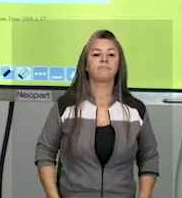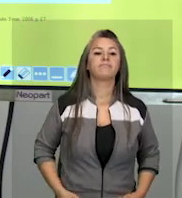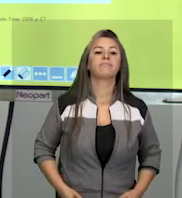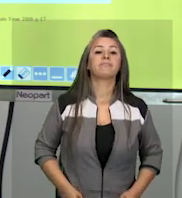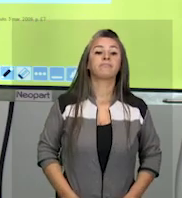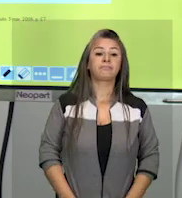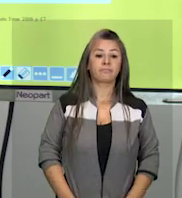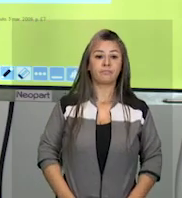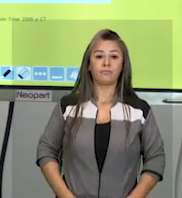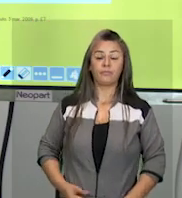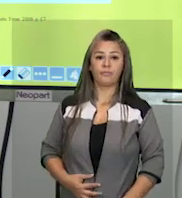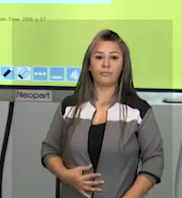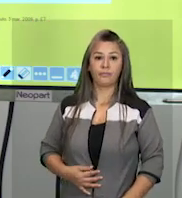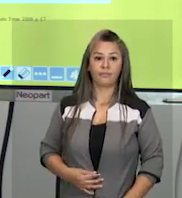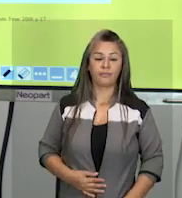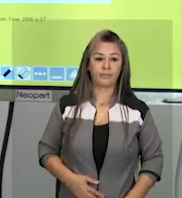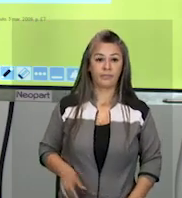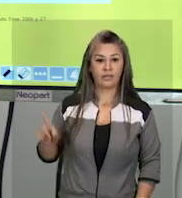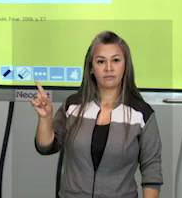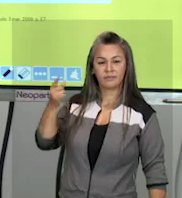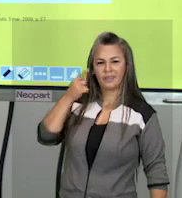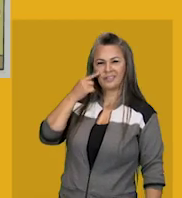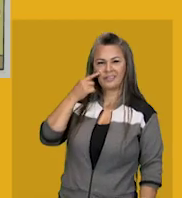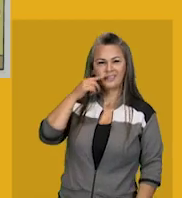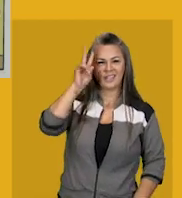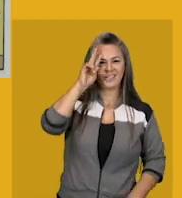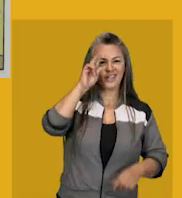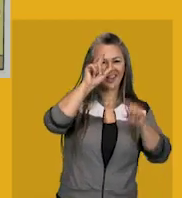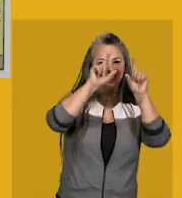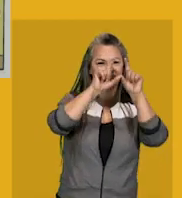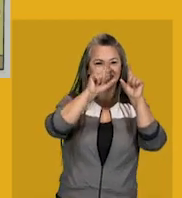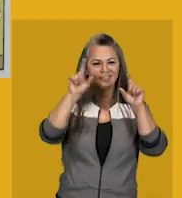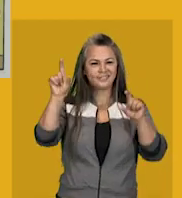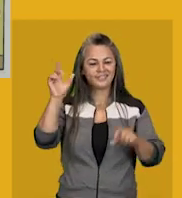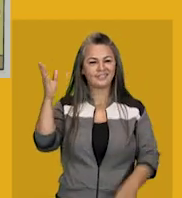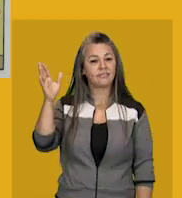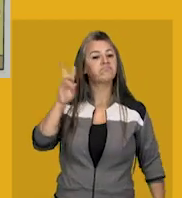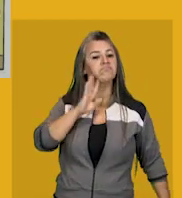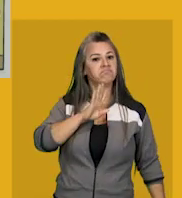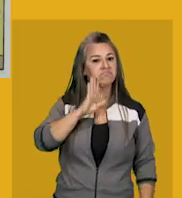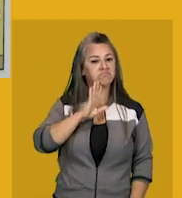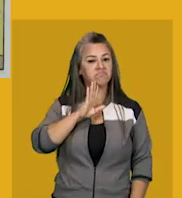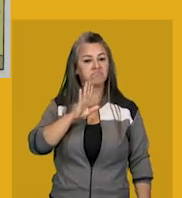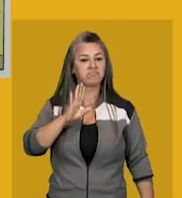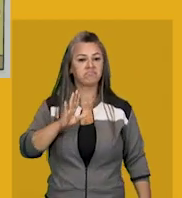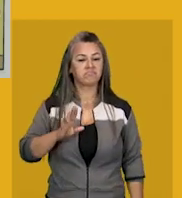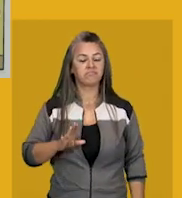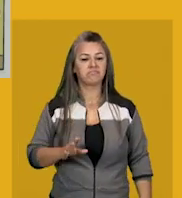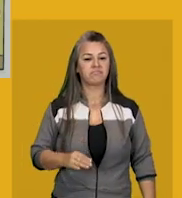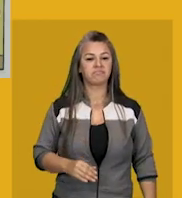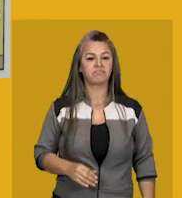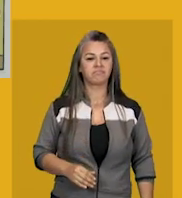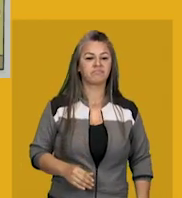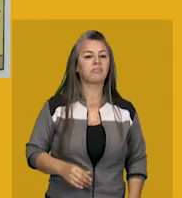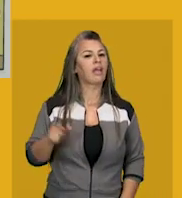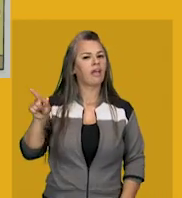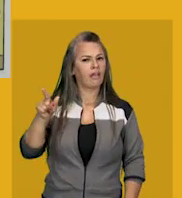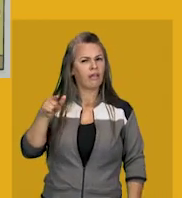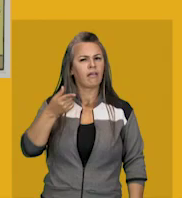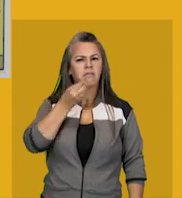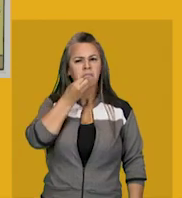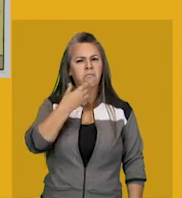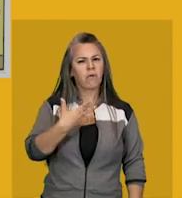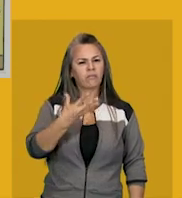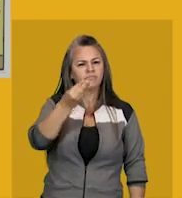Vamos ver essa tirinha. Vamos ver essa tirinha porque ela é interessante. E as tiras ensinam muita coisa para